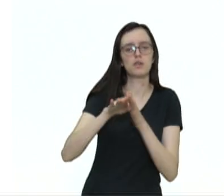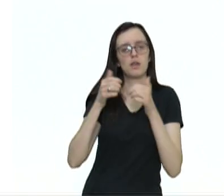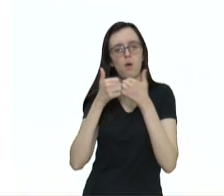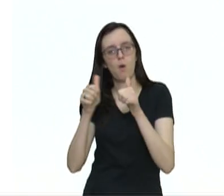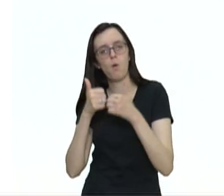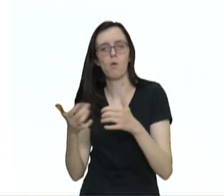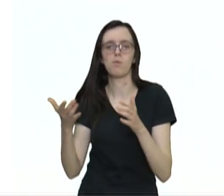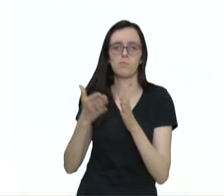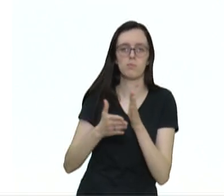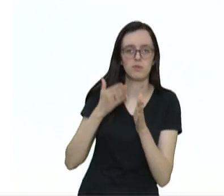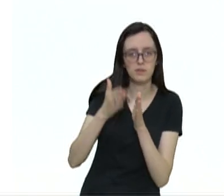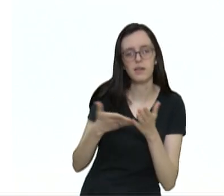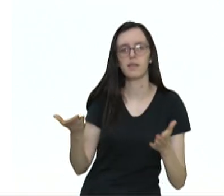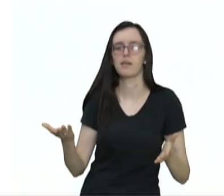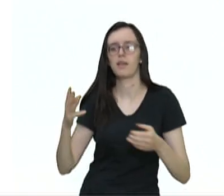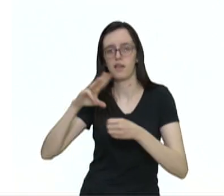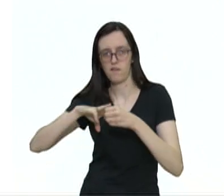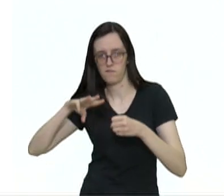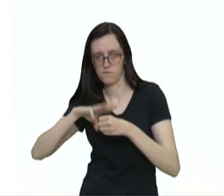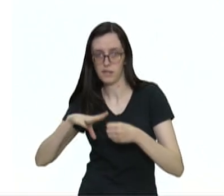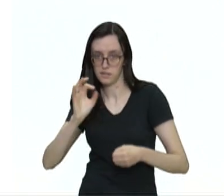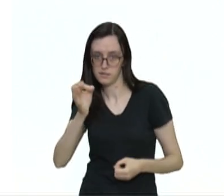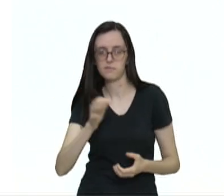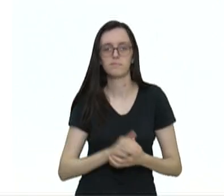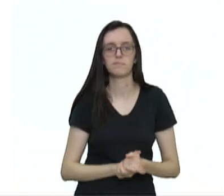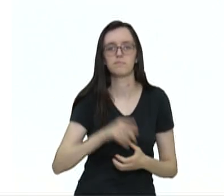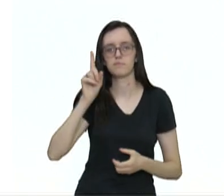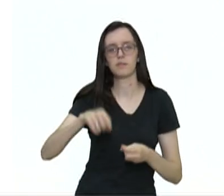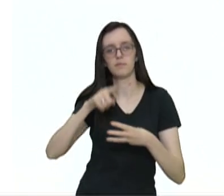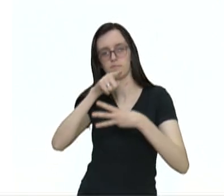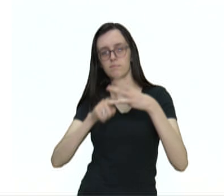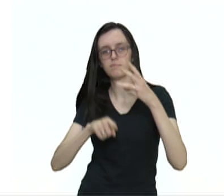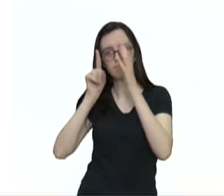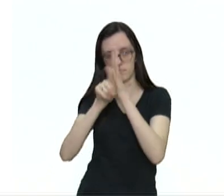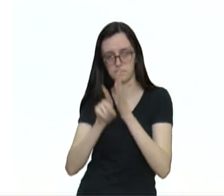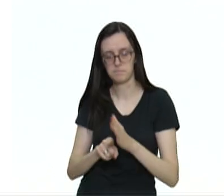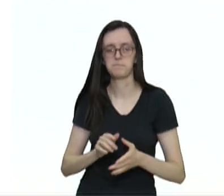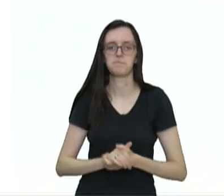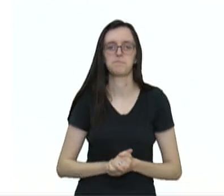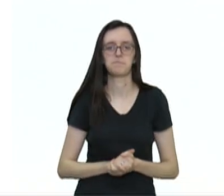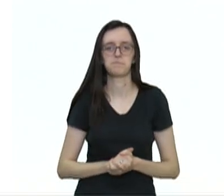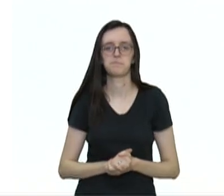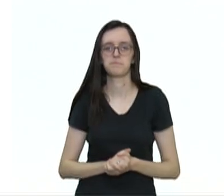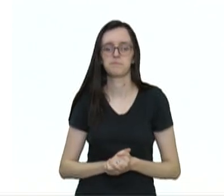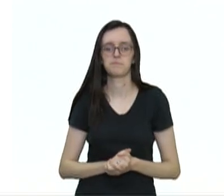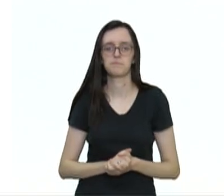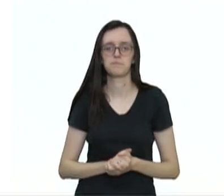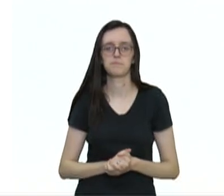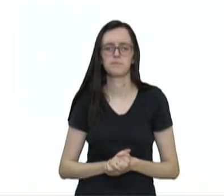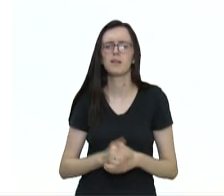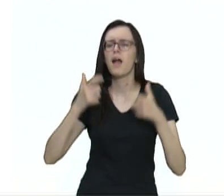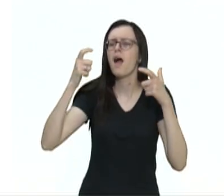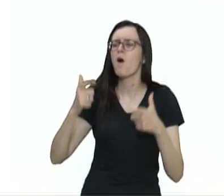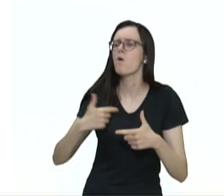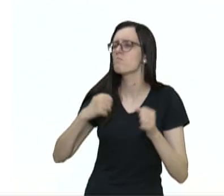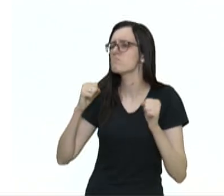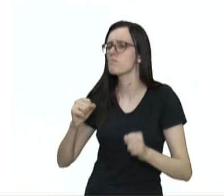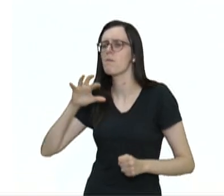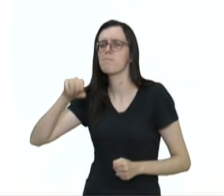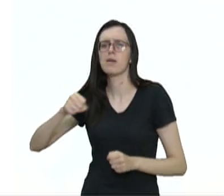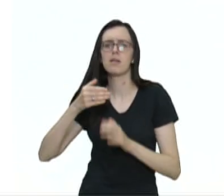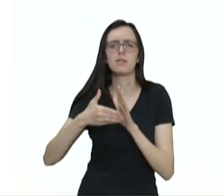de trem, de van, certo? São as 3 opções que eu posso chegar lá. Onde eu posso pegar esse trem?